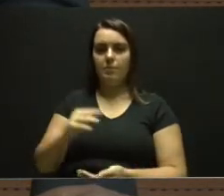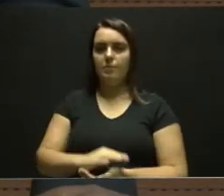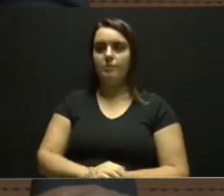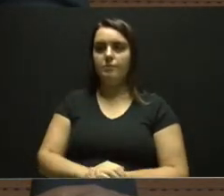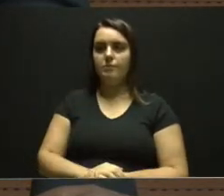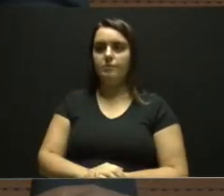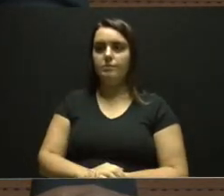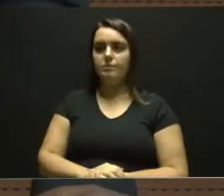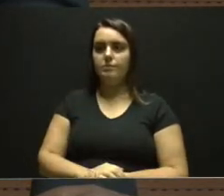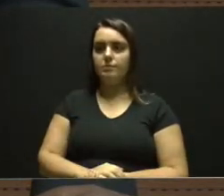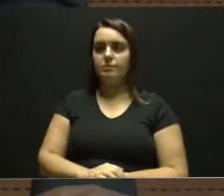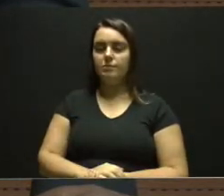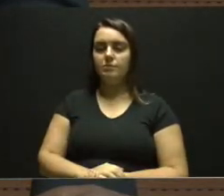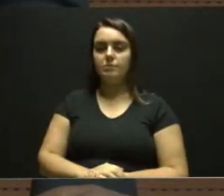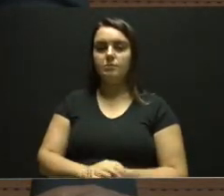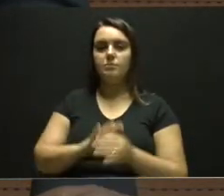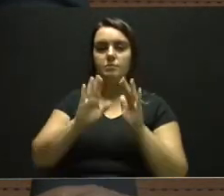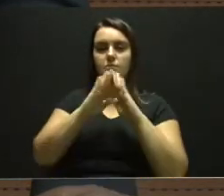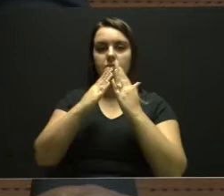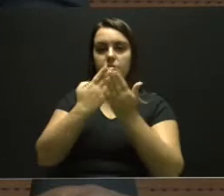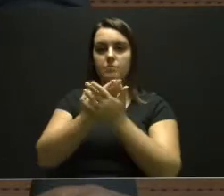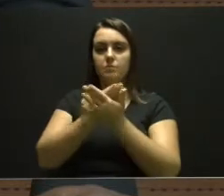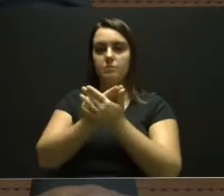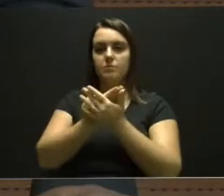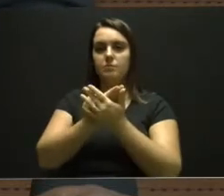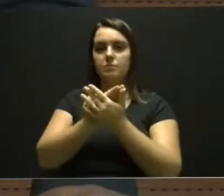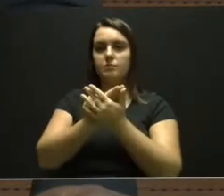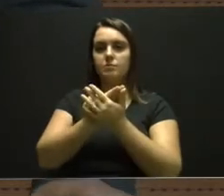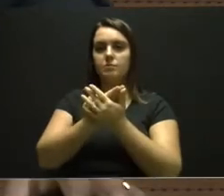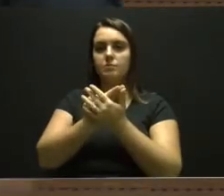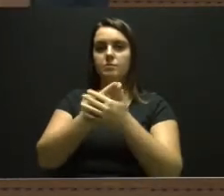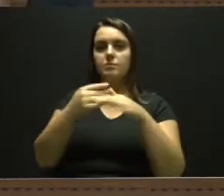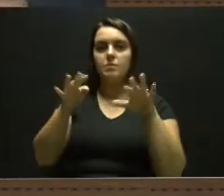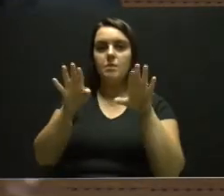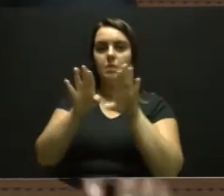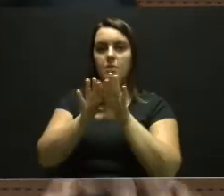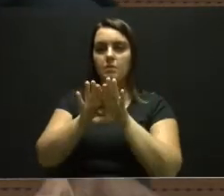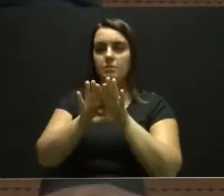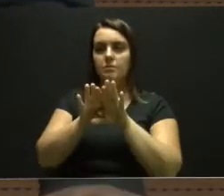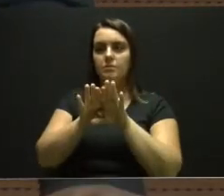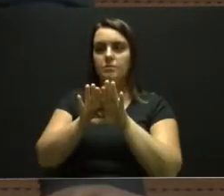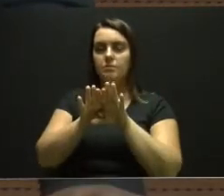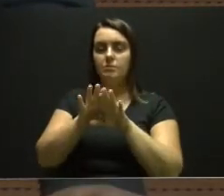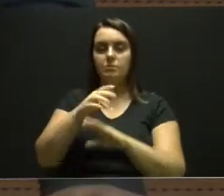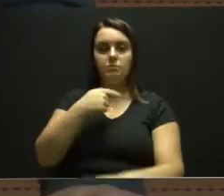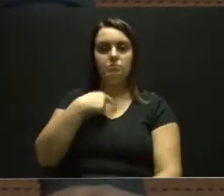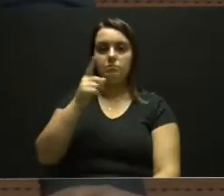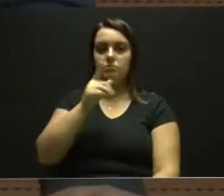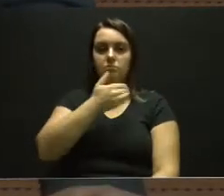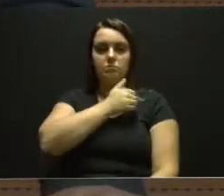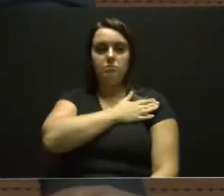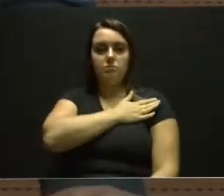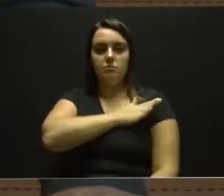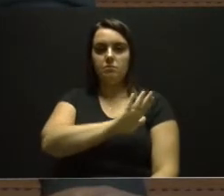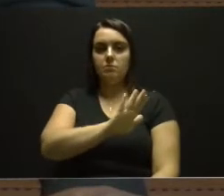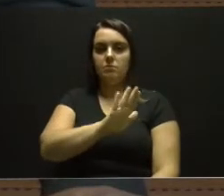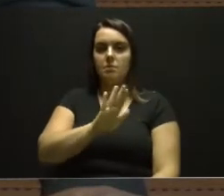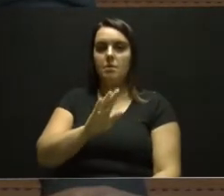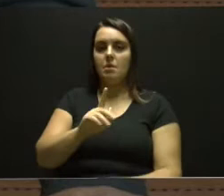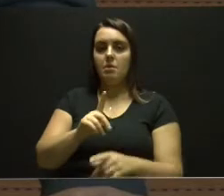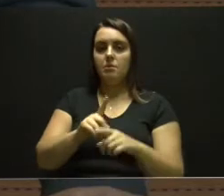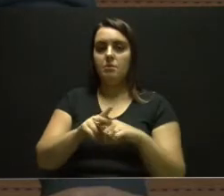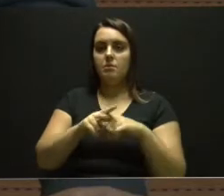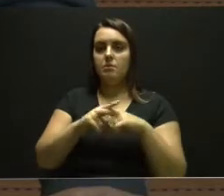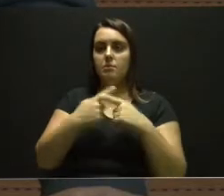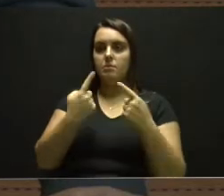na escola também não foi discriminado como racial mas pelo fato da mesma bagunça